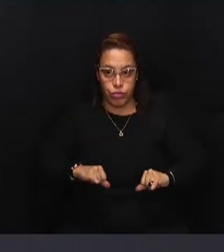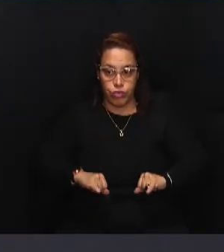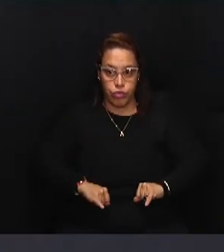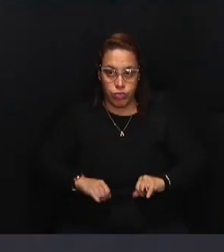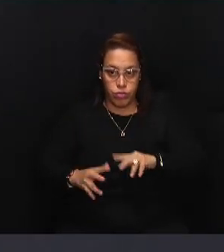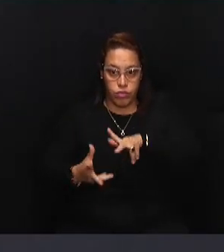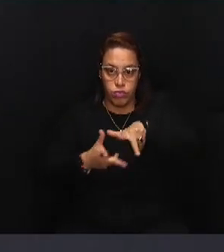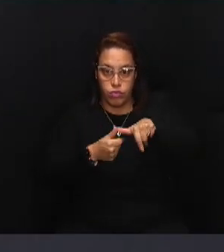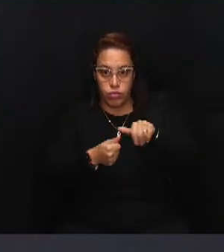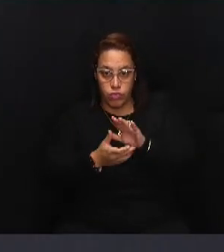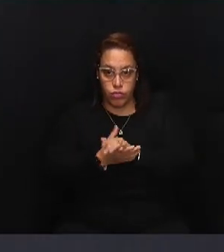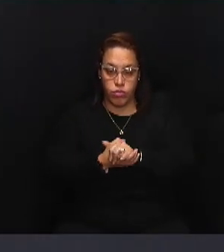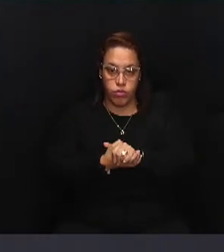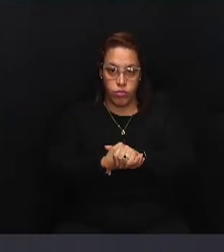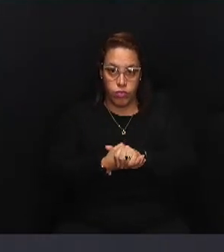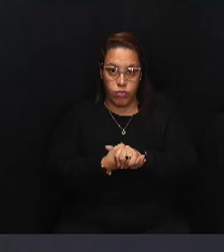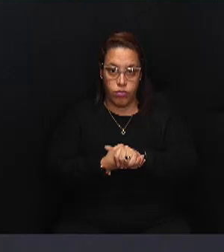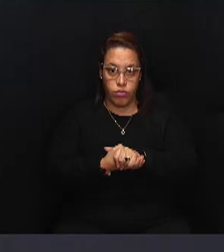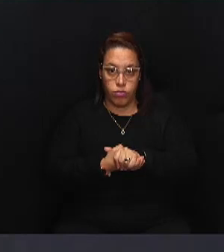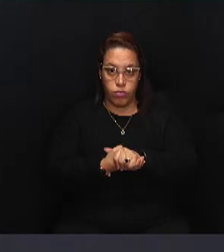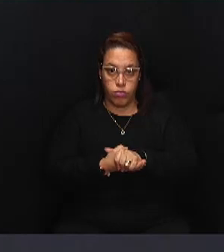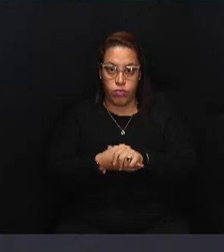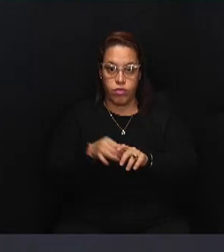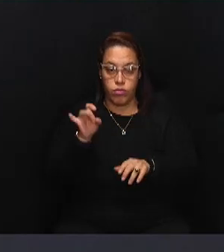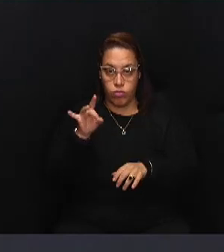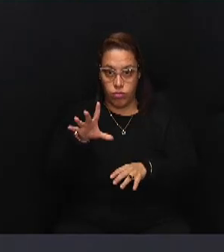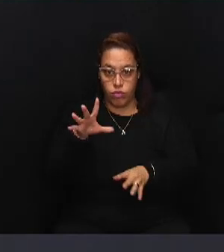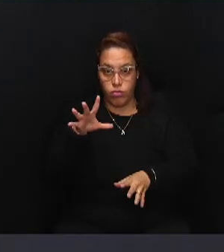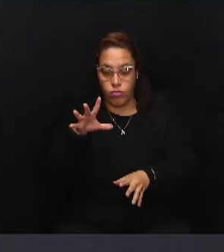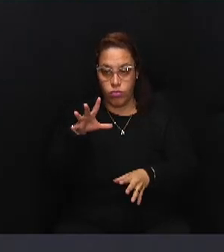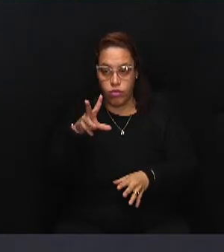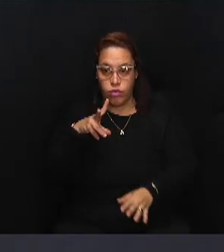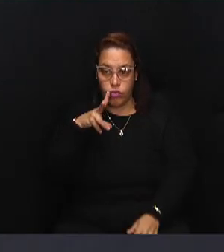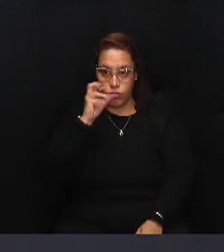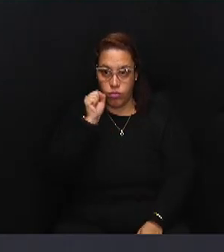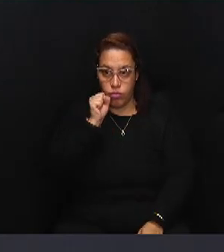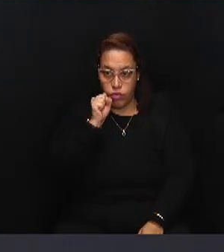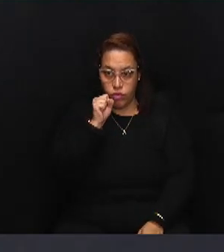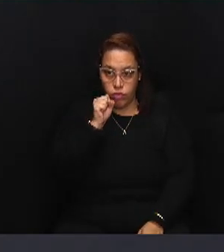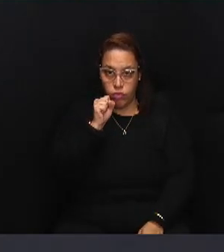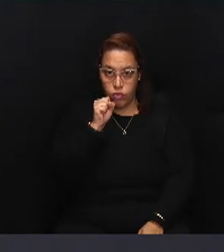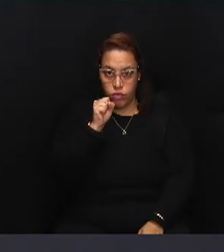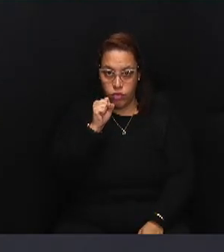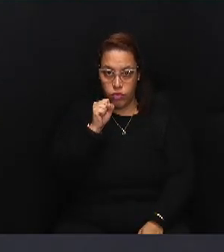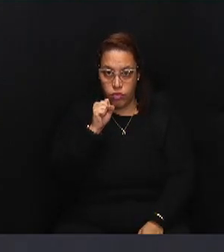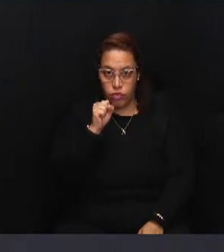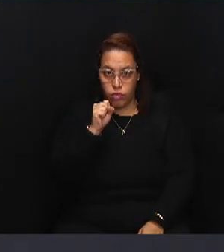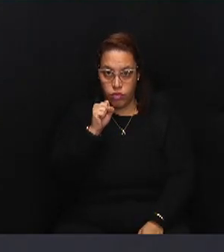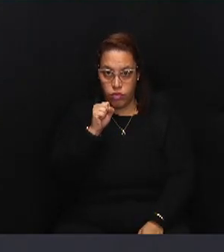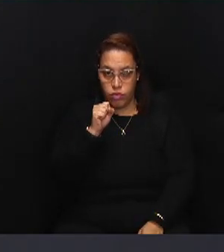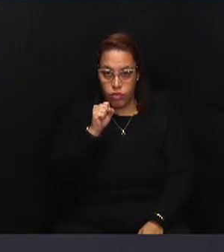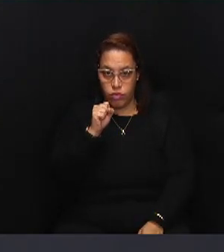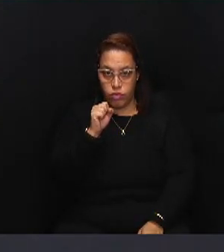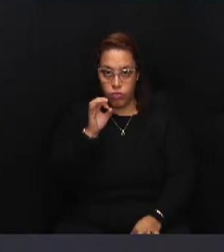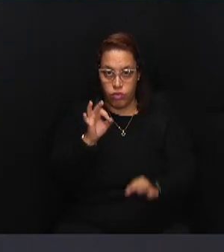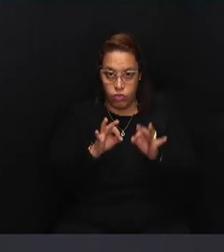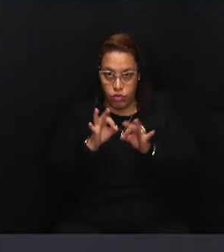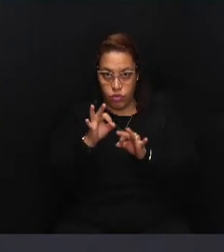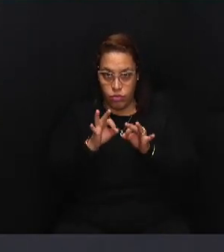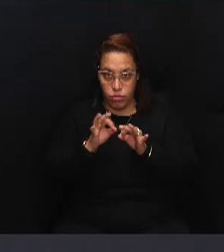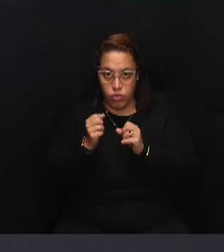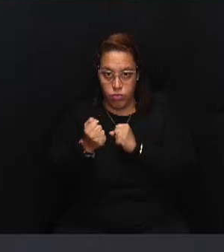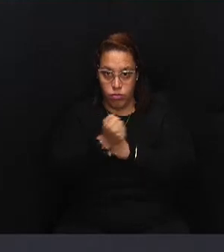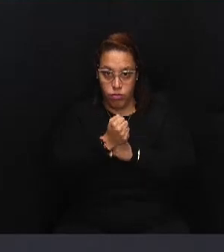inteiro. E, somente para fortalecer aqui, nós elenquei aqui algum plano para a proteção